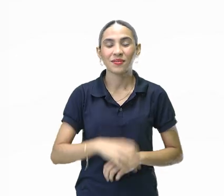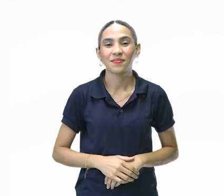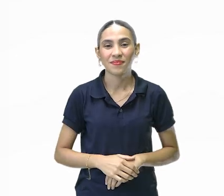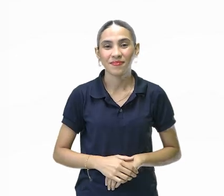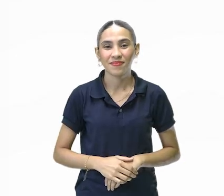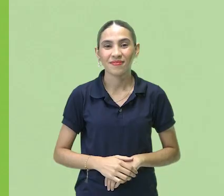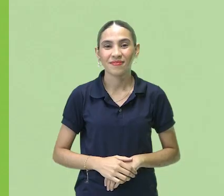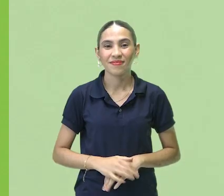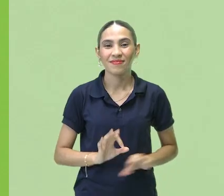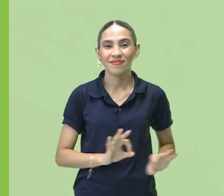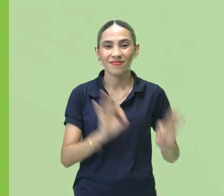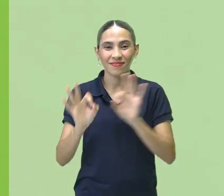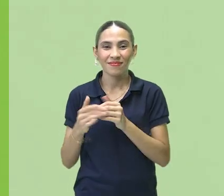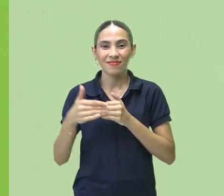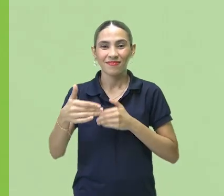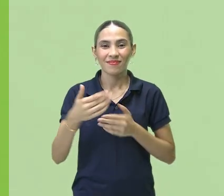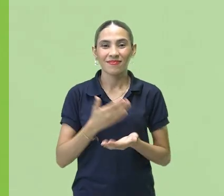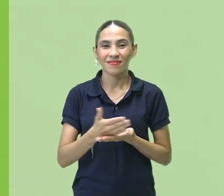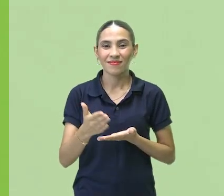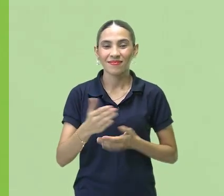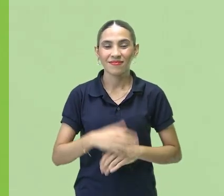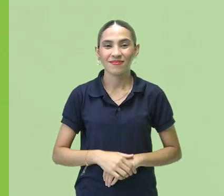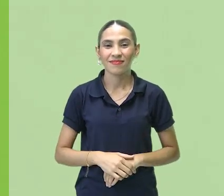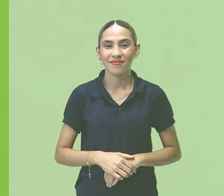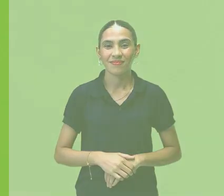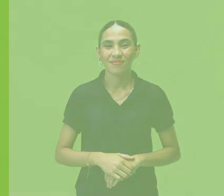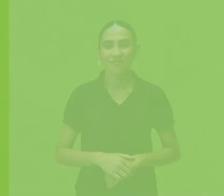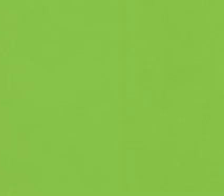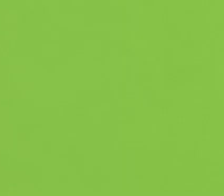revisão. Então, vamos começar?